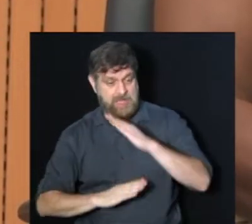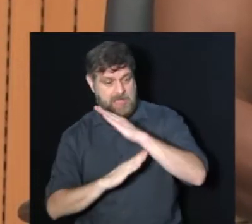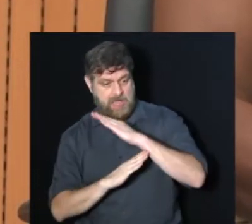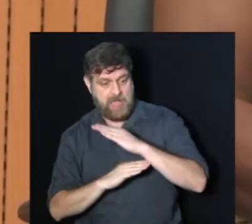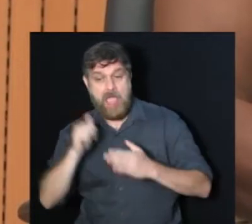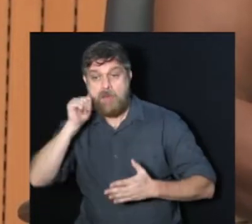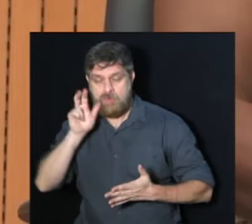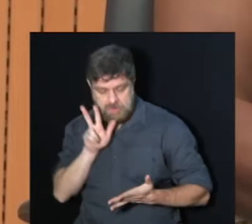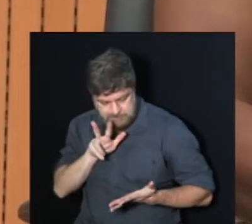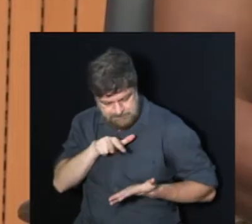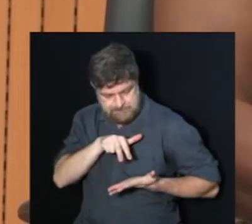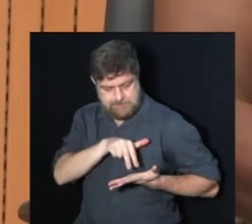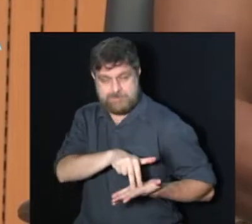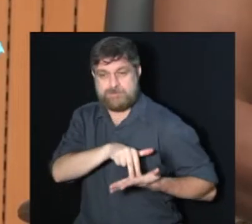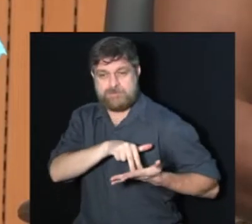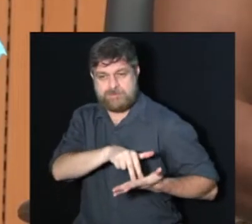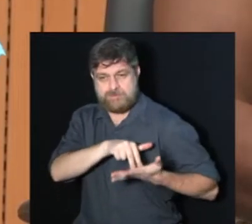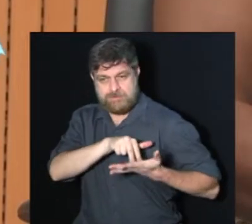mulher e está aqui.